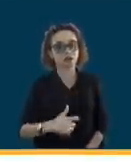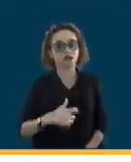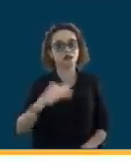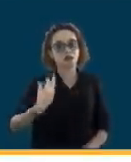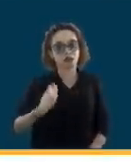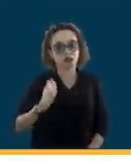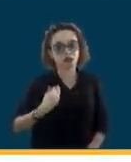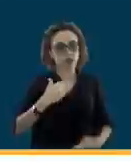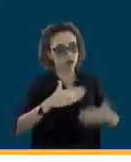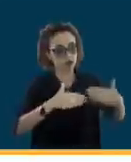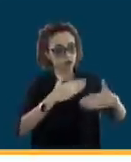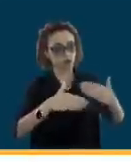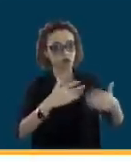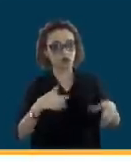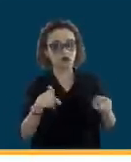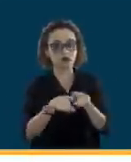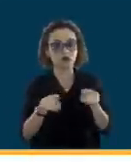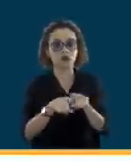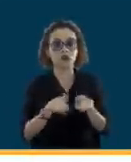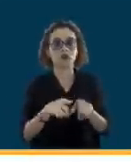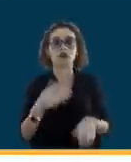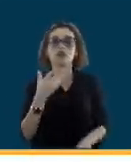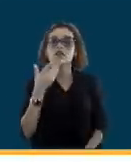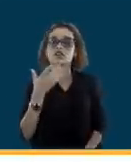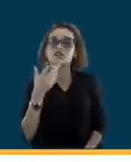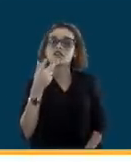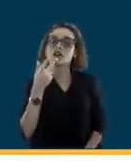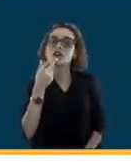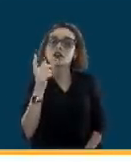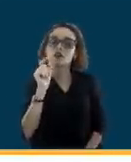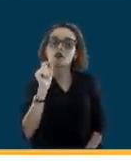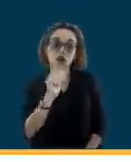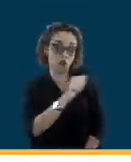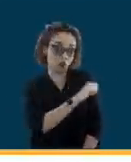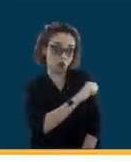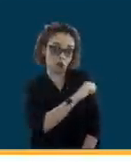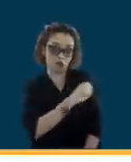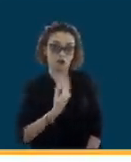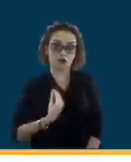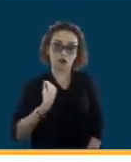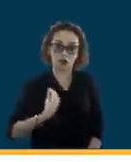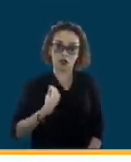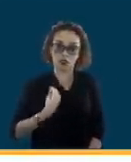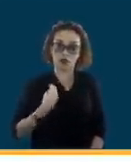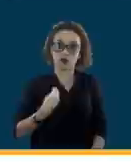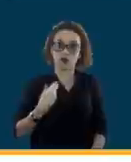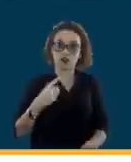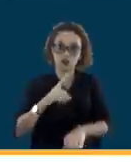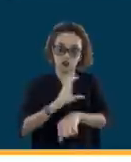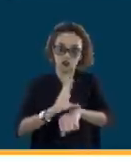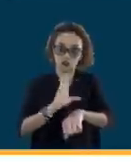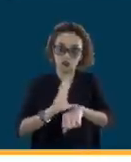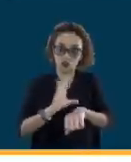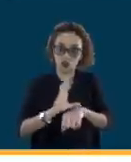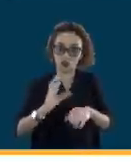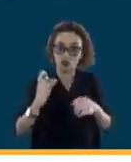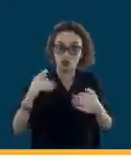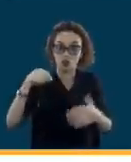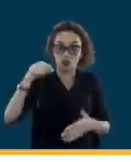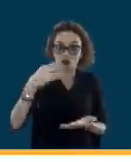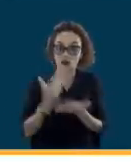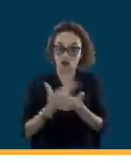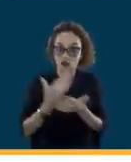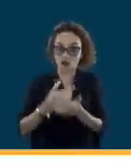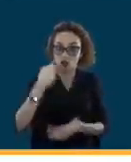que os alunos que estão participando do curso, eles receberão uma apostila dessa aula chamada Cultura em